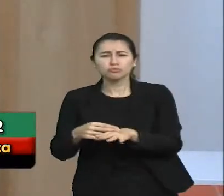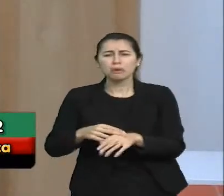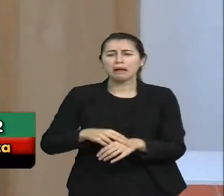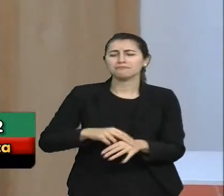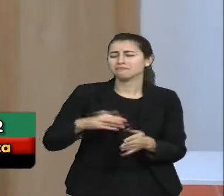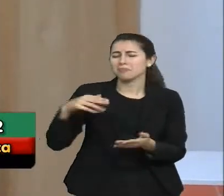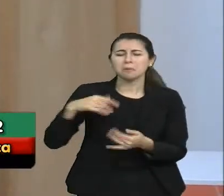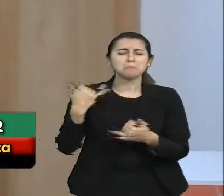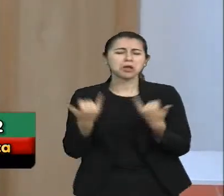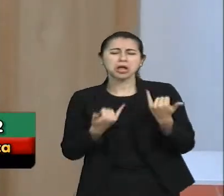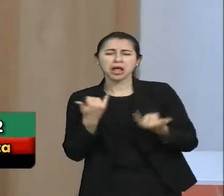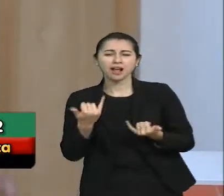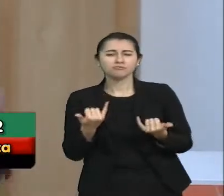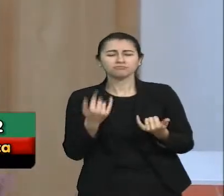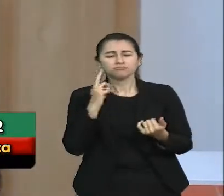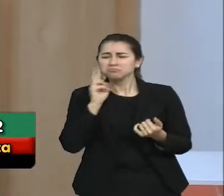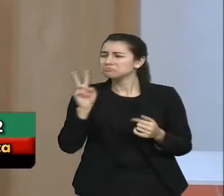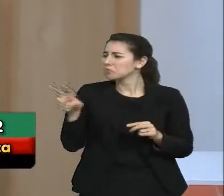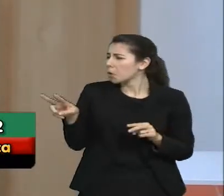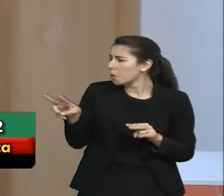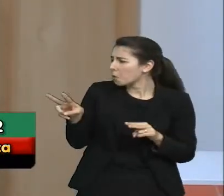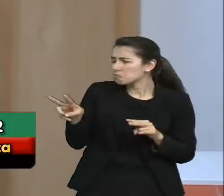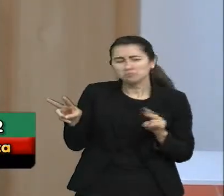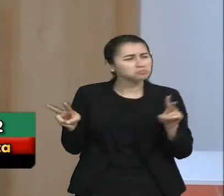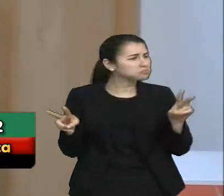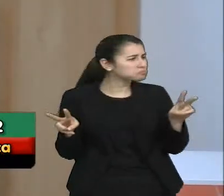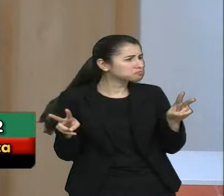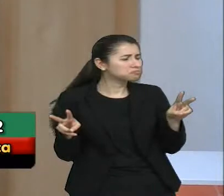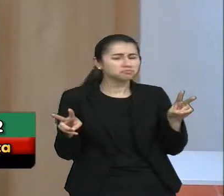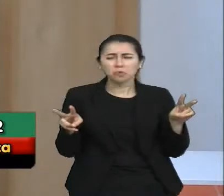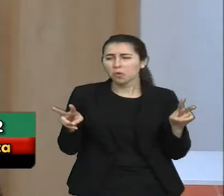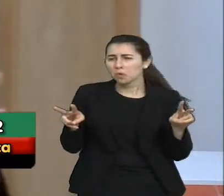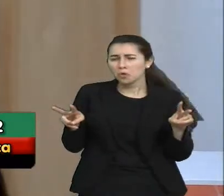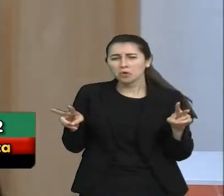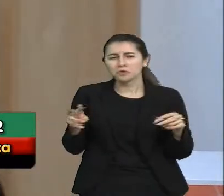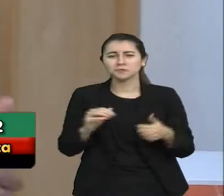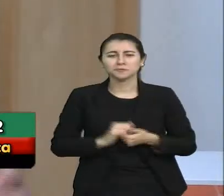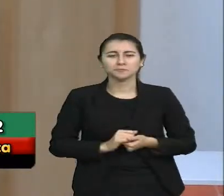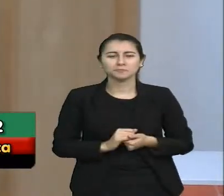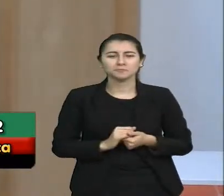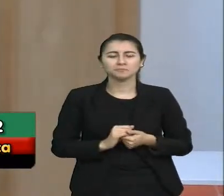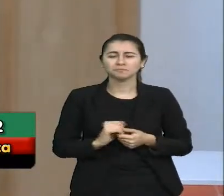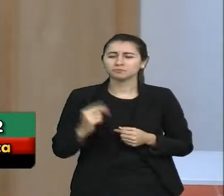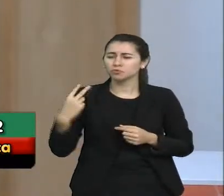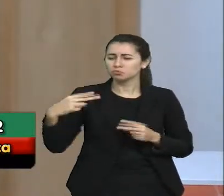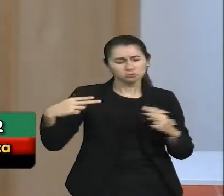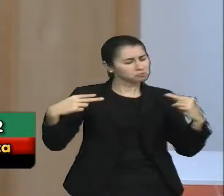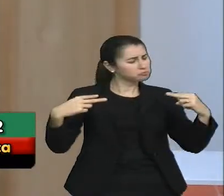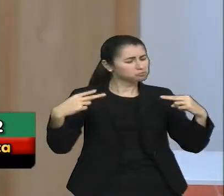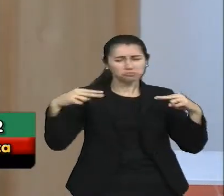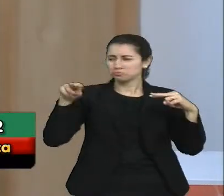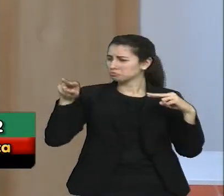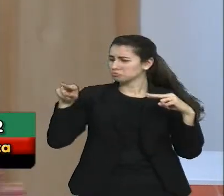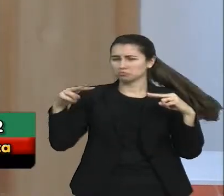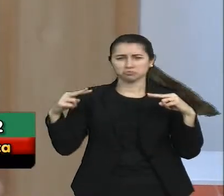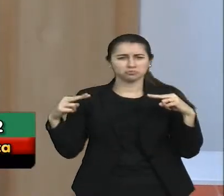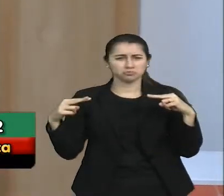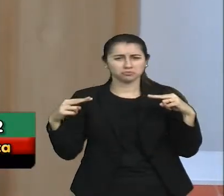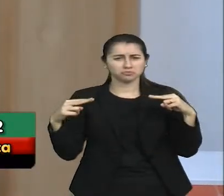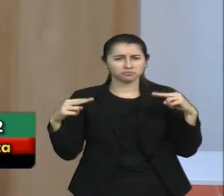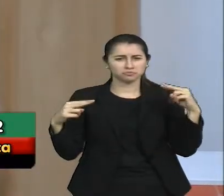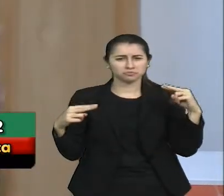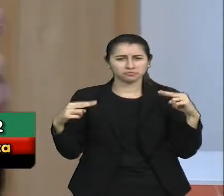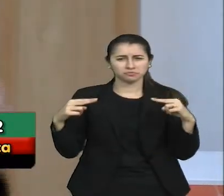quebrando, aí um olha de lado, estava eu e mais 2, né? Este um olha de lado, ele se